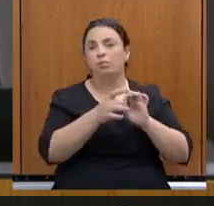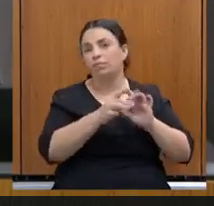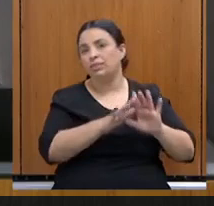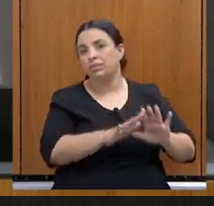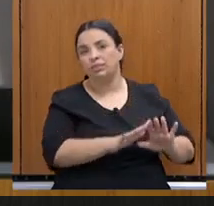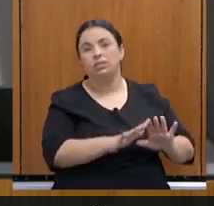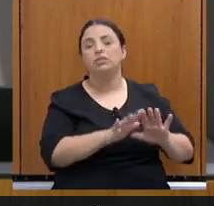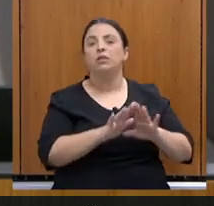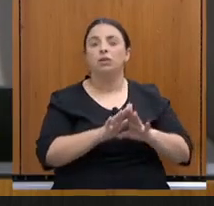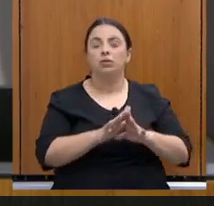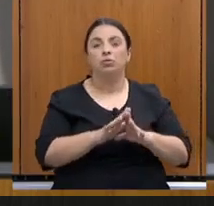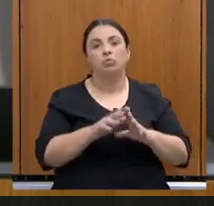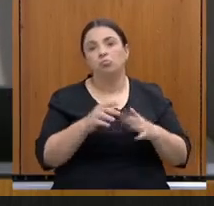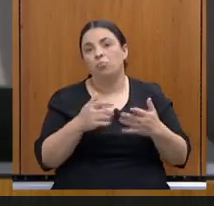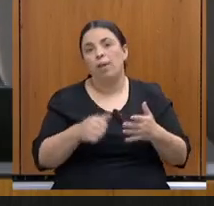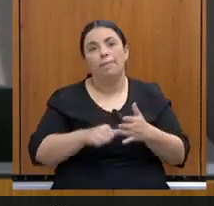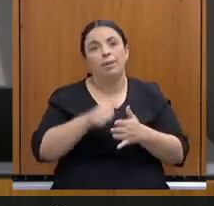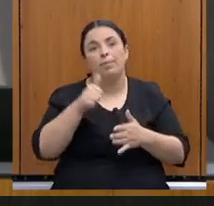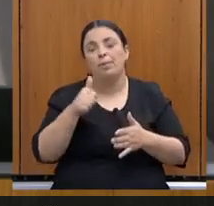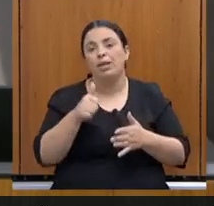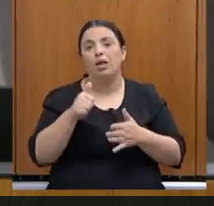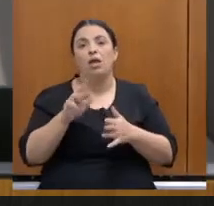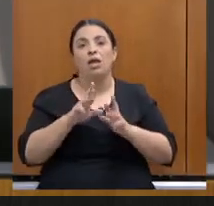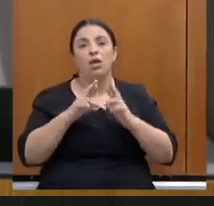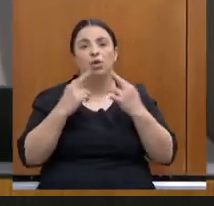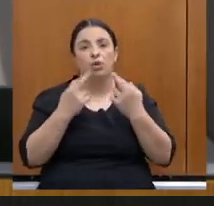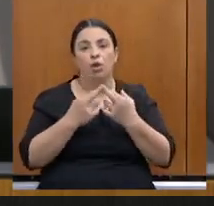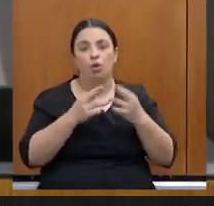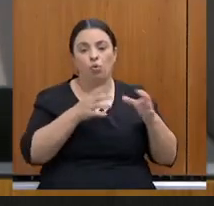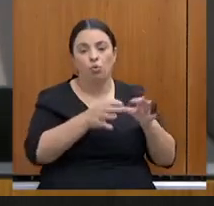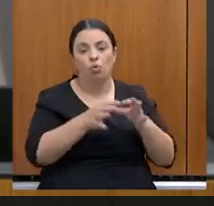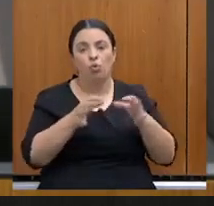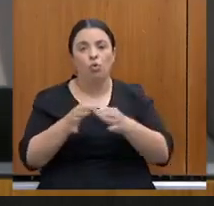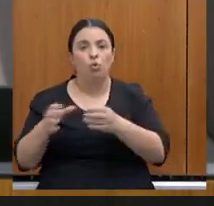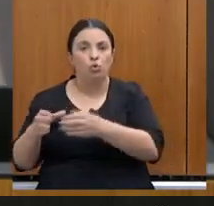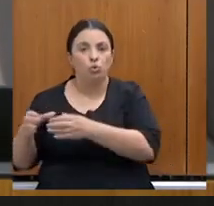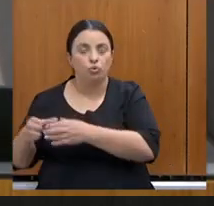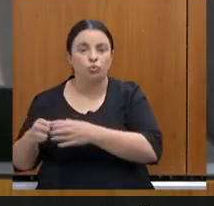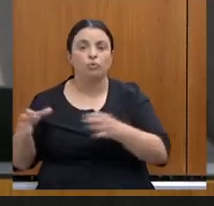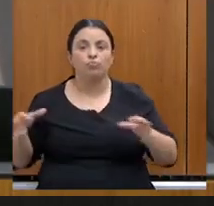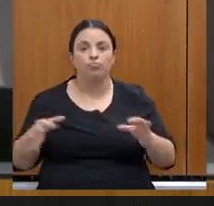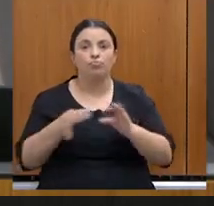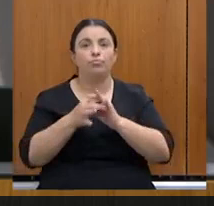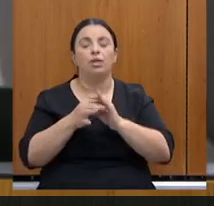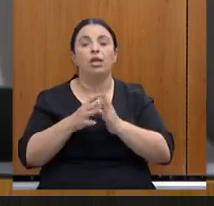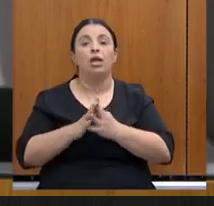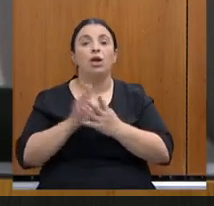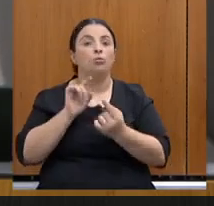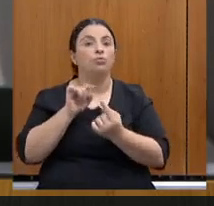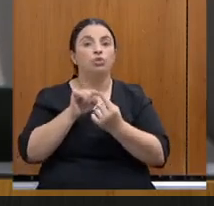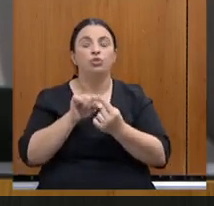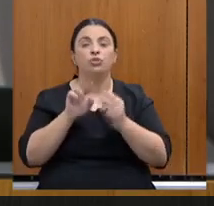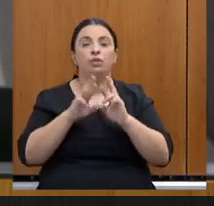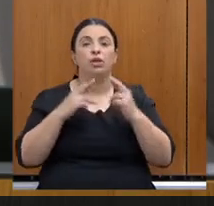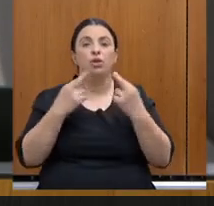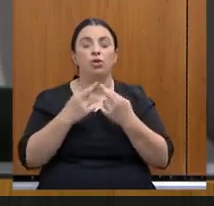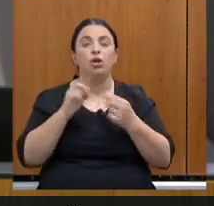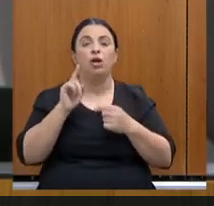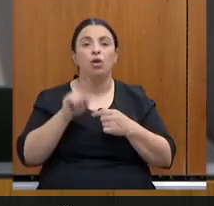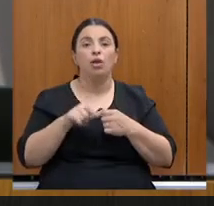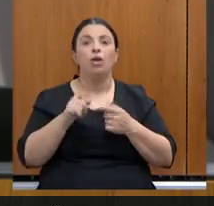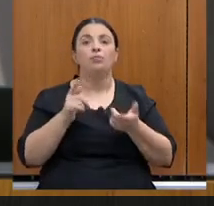ser lida por se tratar da primeira reunião conjunta dessas comissões. A finalidade da reunião destina-se à reunião, à